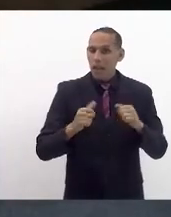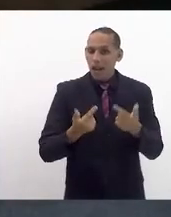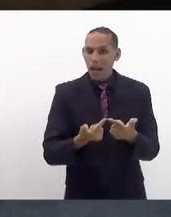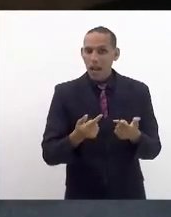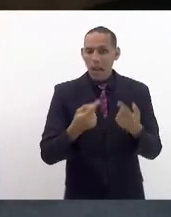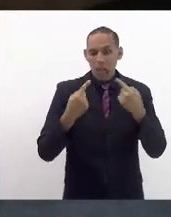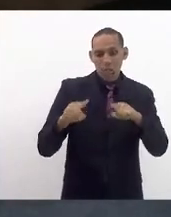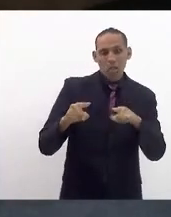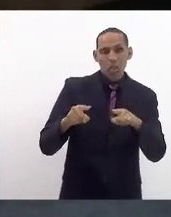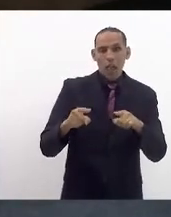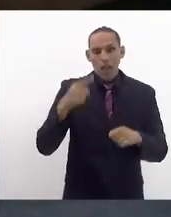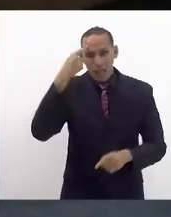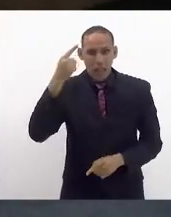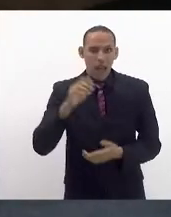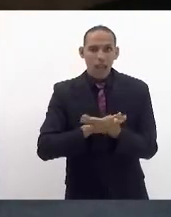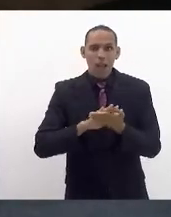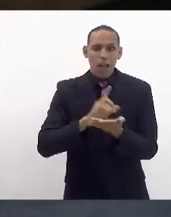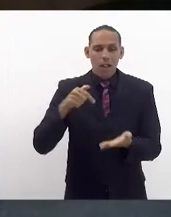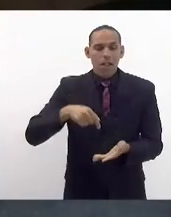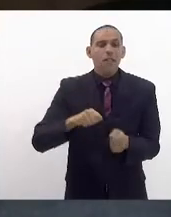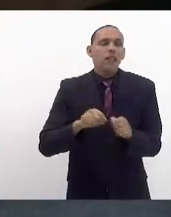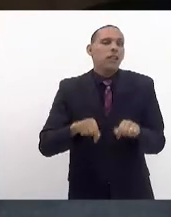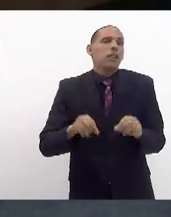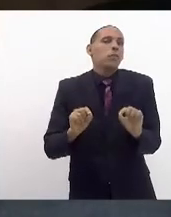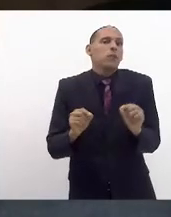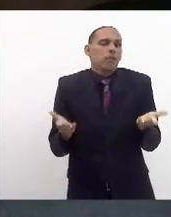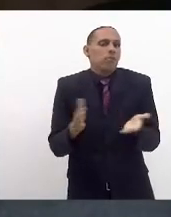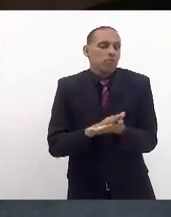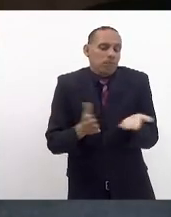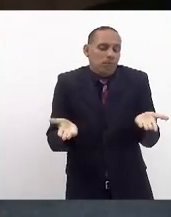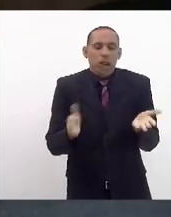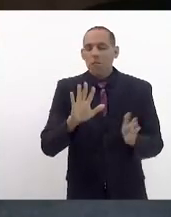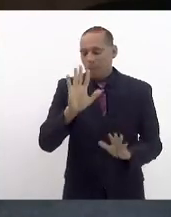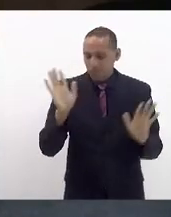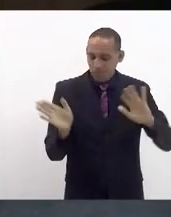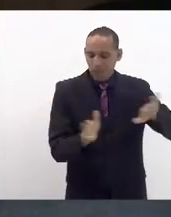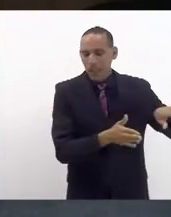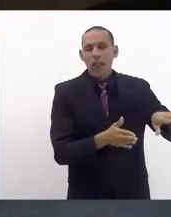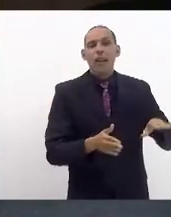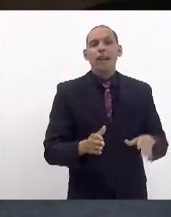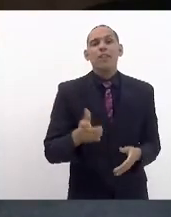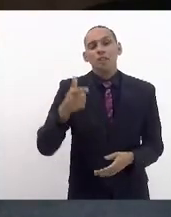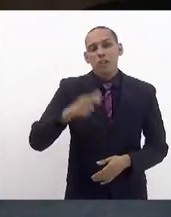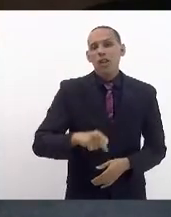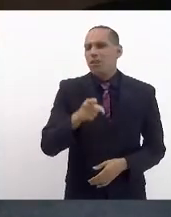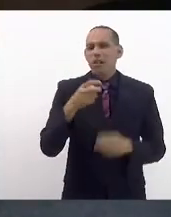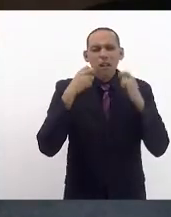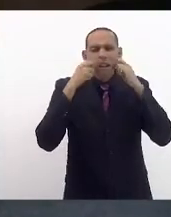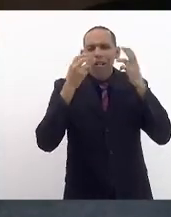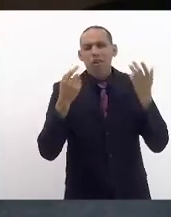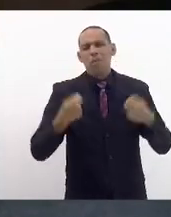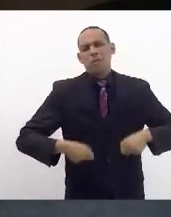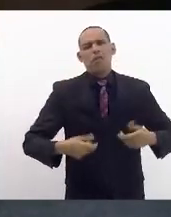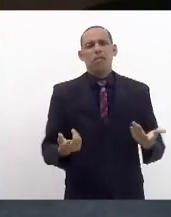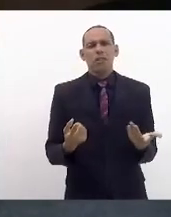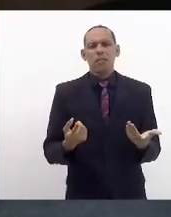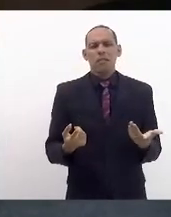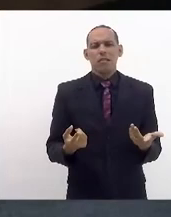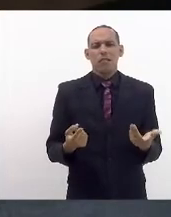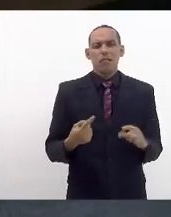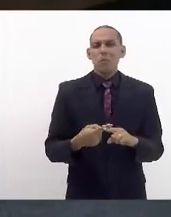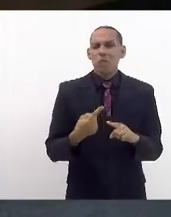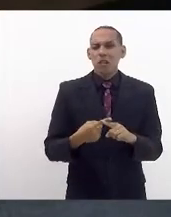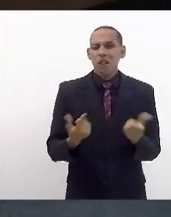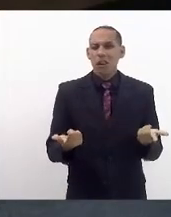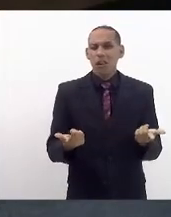criticar a ideologia dos outros, não sei o que a gente vai fazer aqui, mas tudo bem. Mas, novamente, a senhora deveria ter vergonha de estar ao